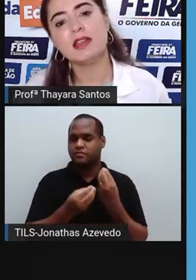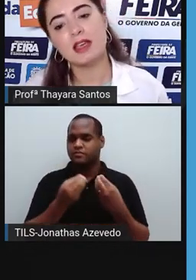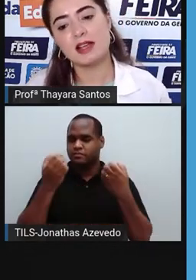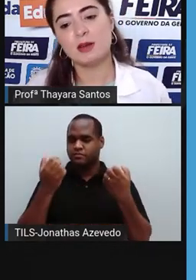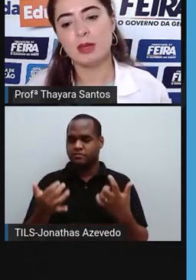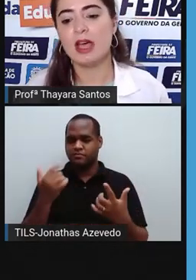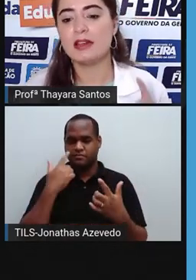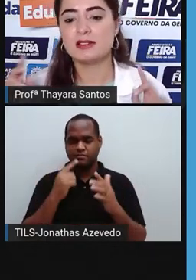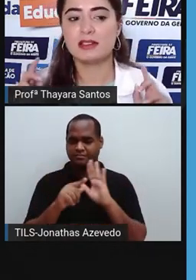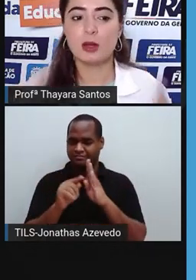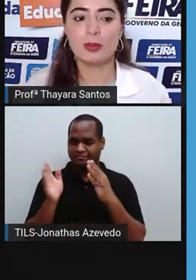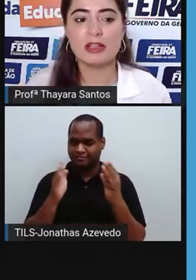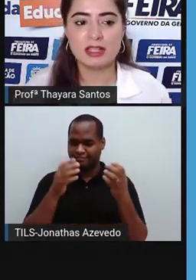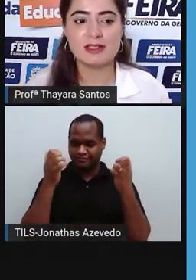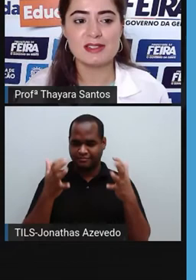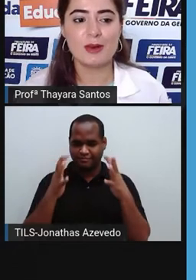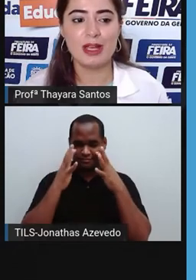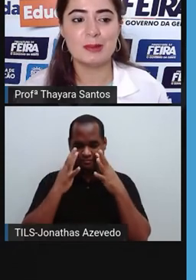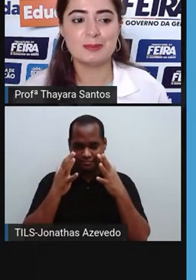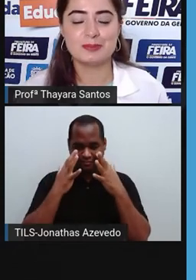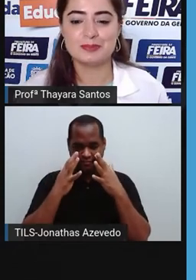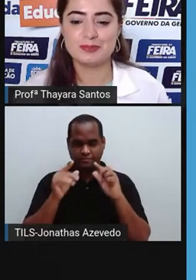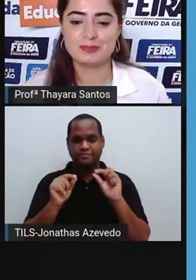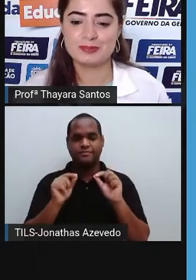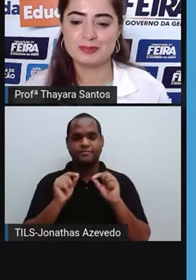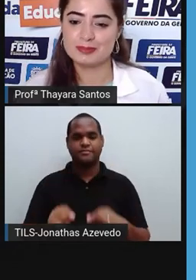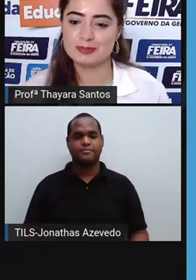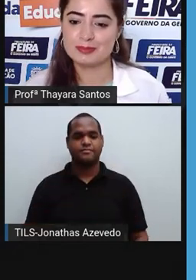e teias alimentares. Então, presta atenção aí.